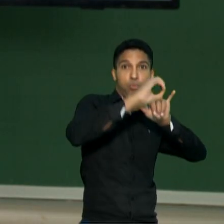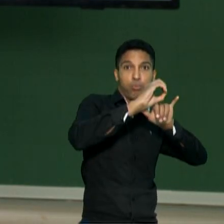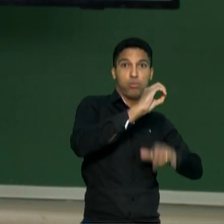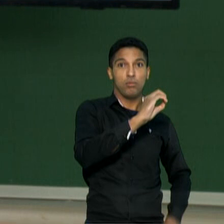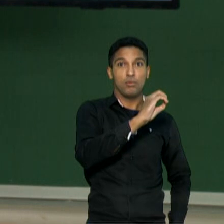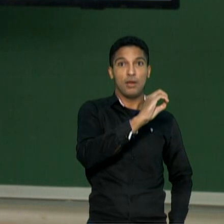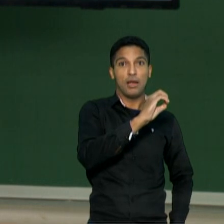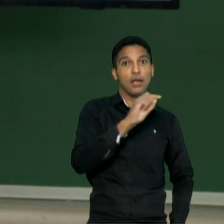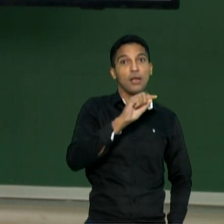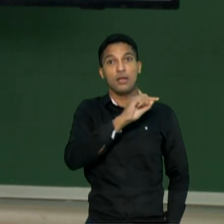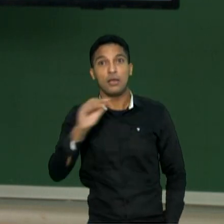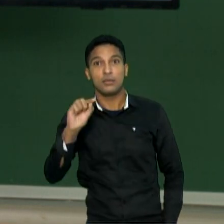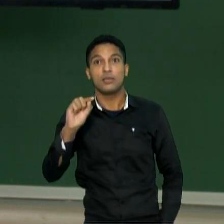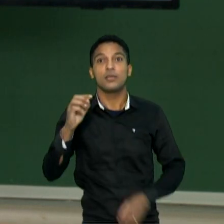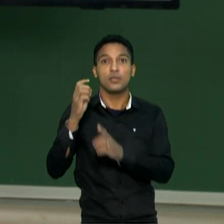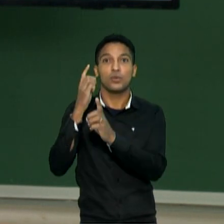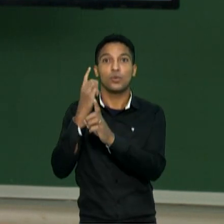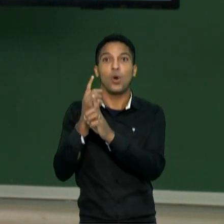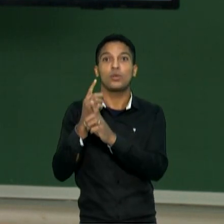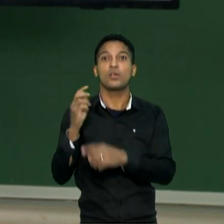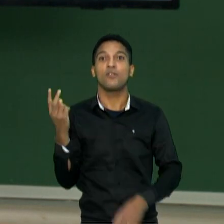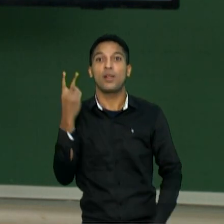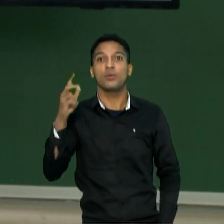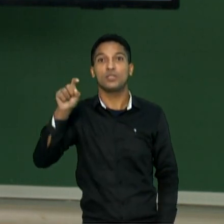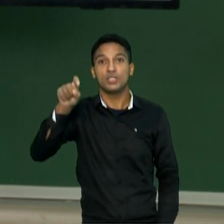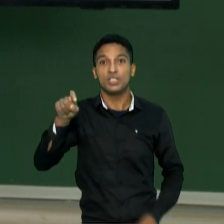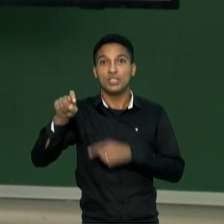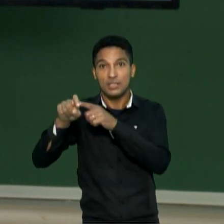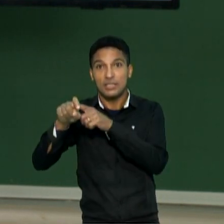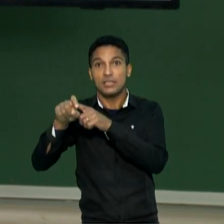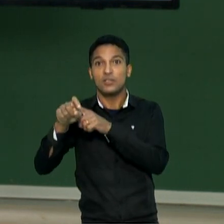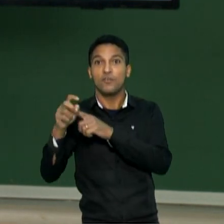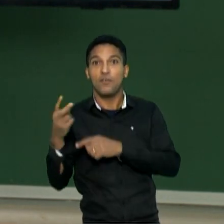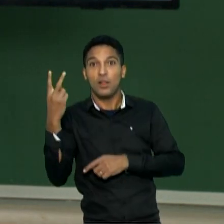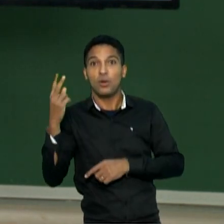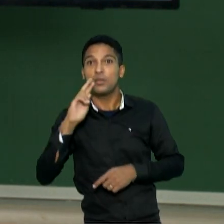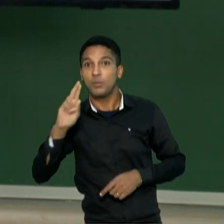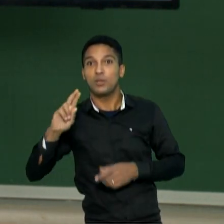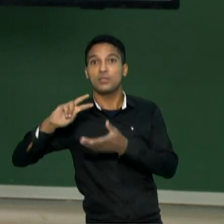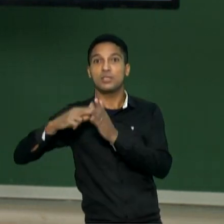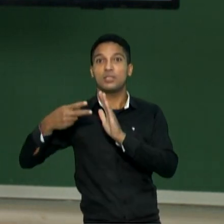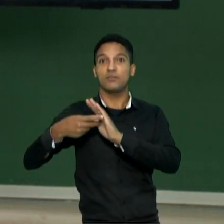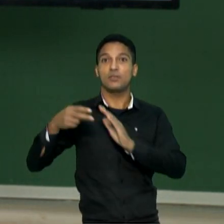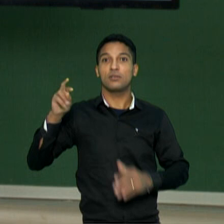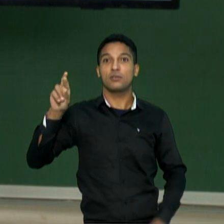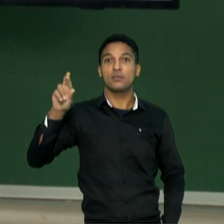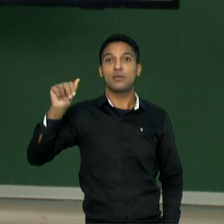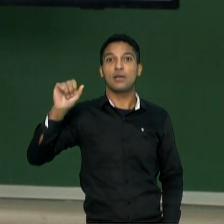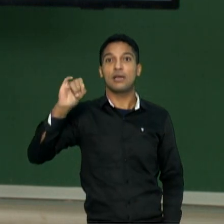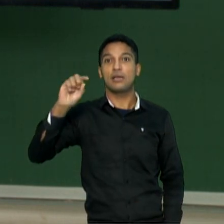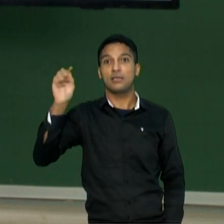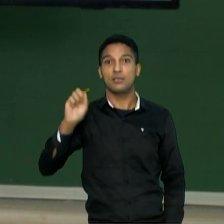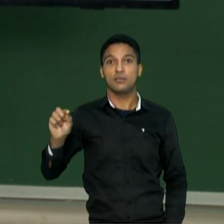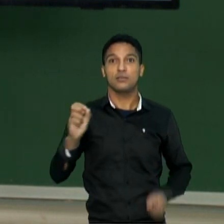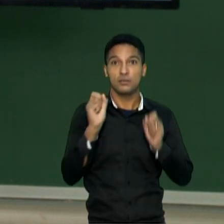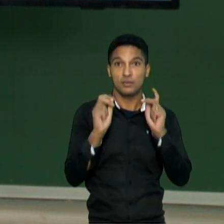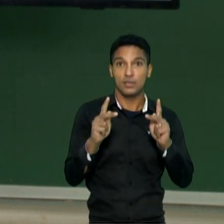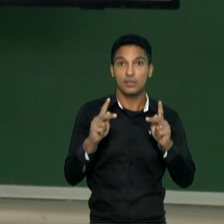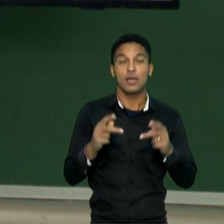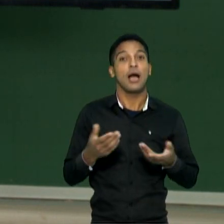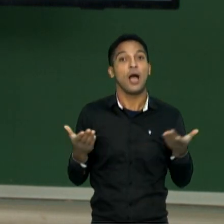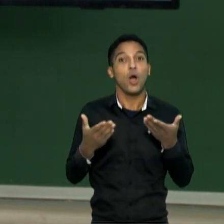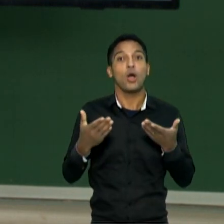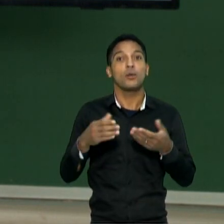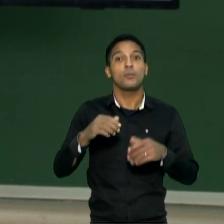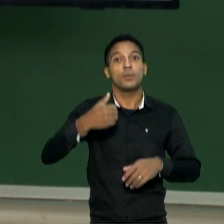o valor de x, esse valor de x é a nossa raiz. Beleza? Vamos para o primeiro exemplo. Determine a raiz